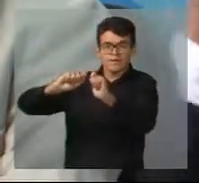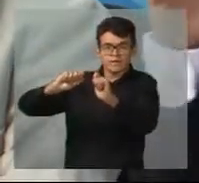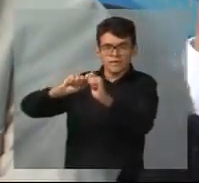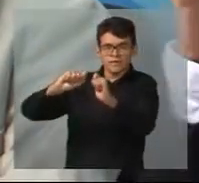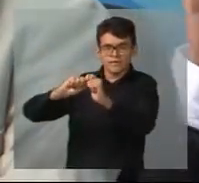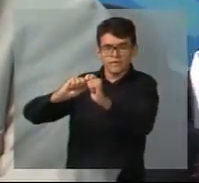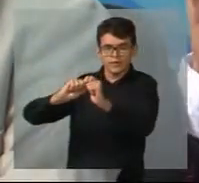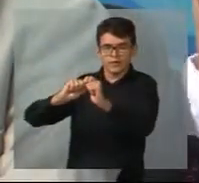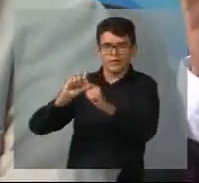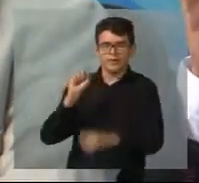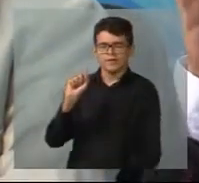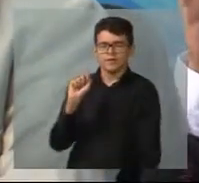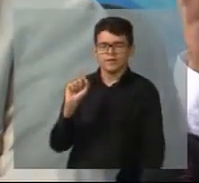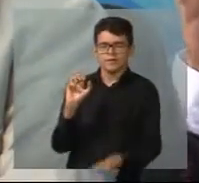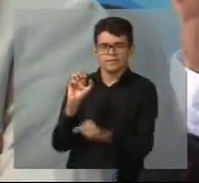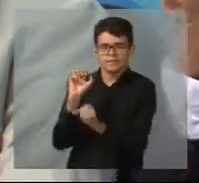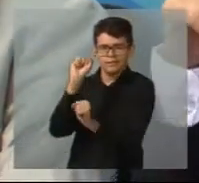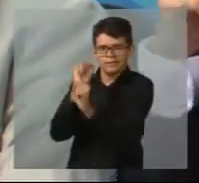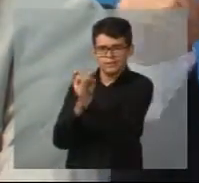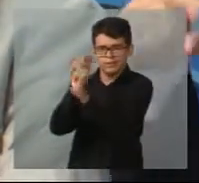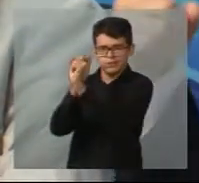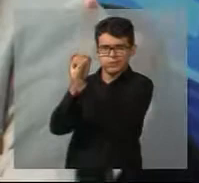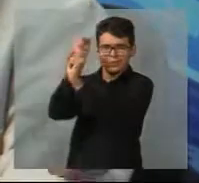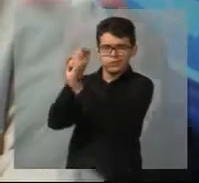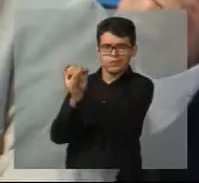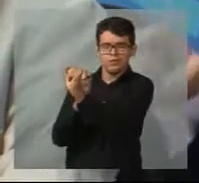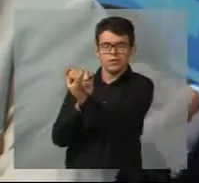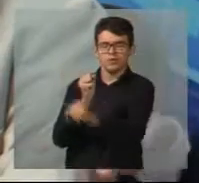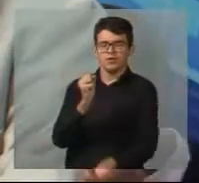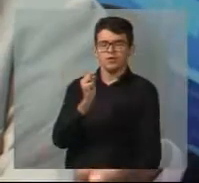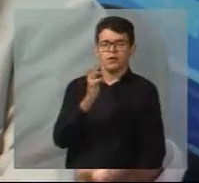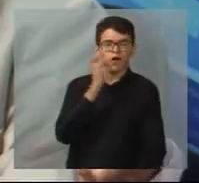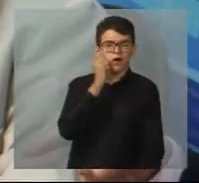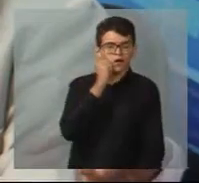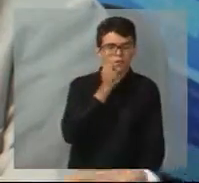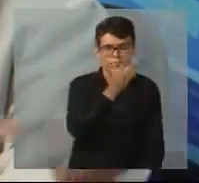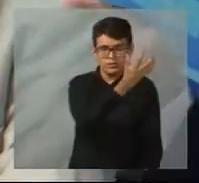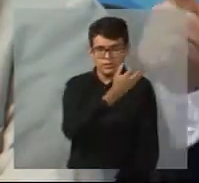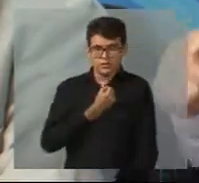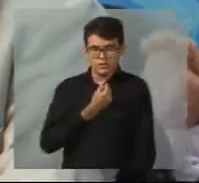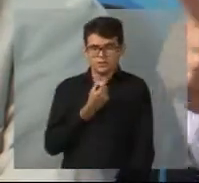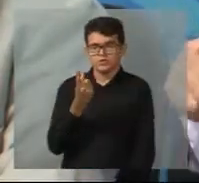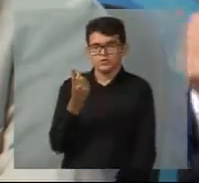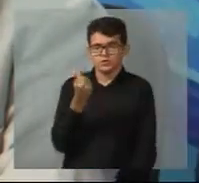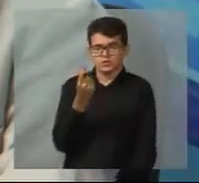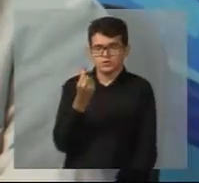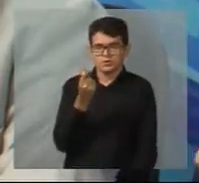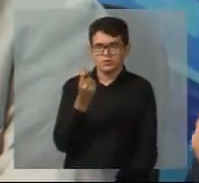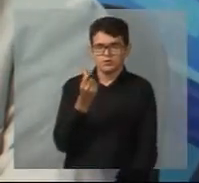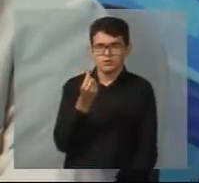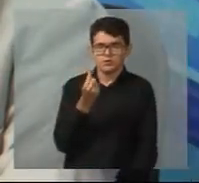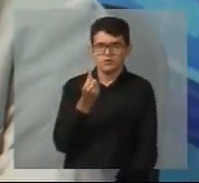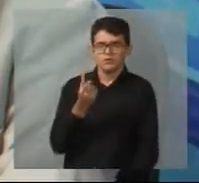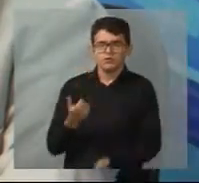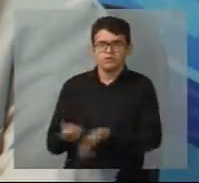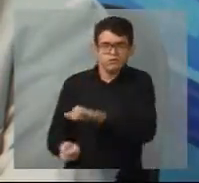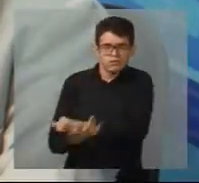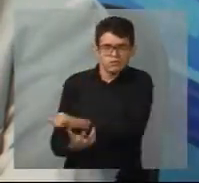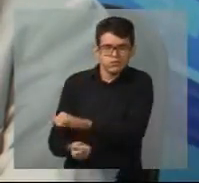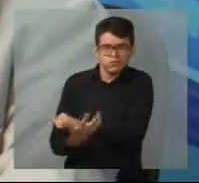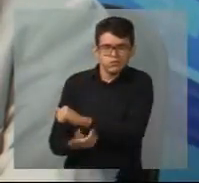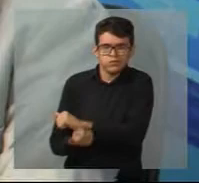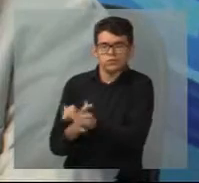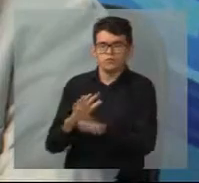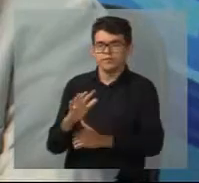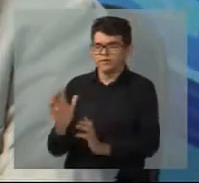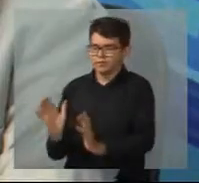não tinha decidido comprar. E uma reforma mais cara do que o imóvel. E que tornaria o imóvel invendável, porque o imóvel num